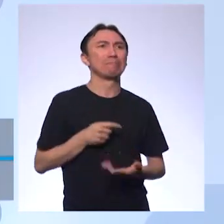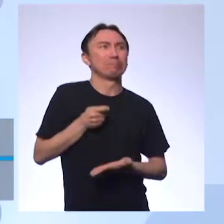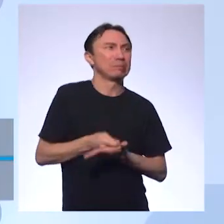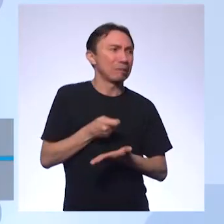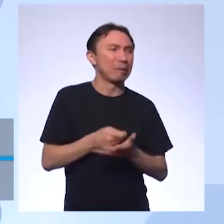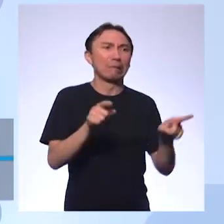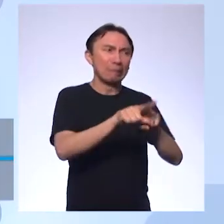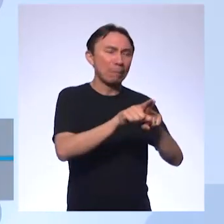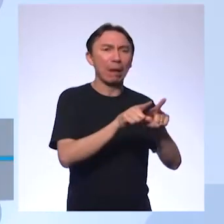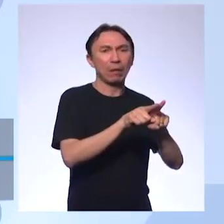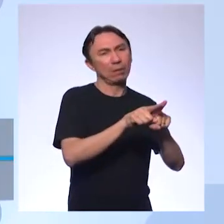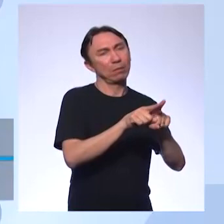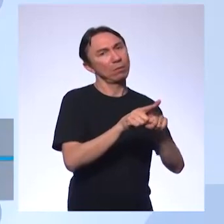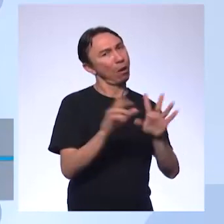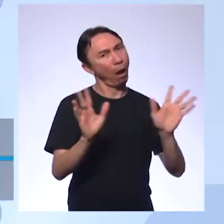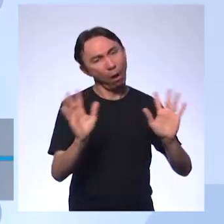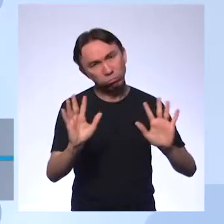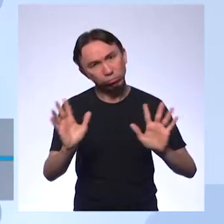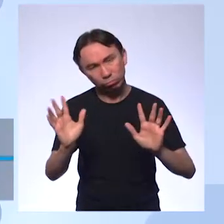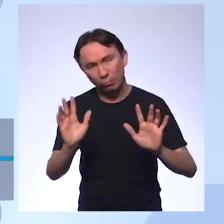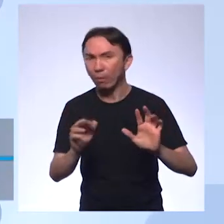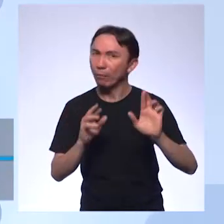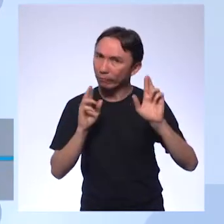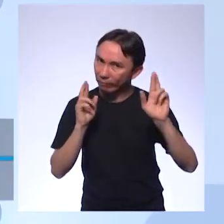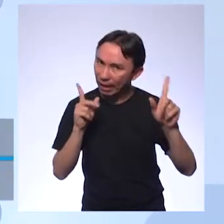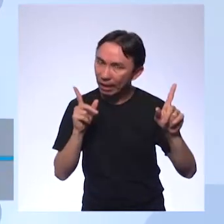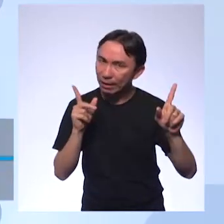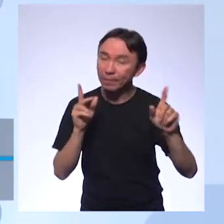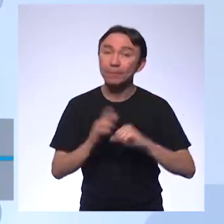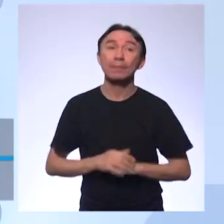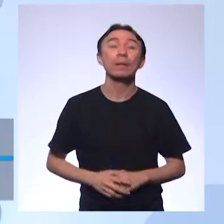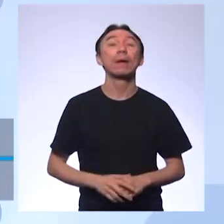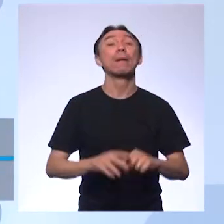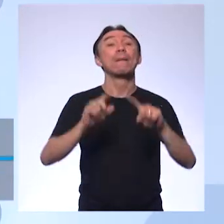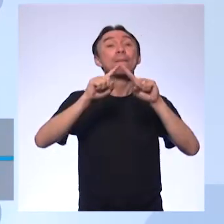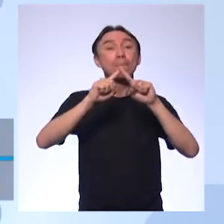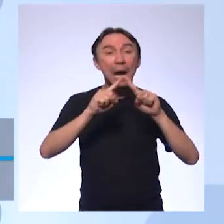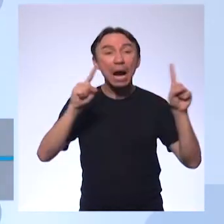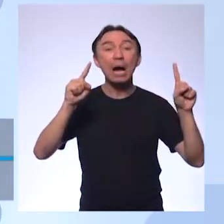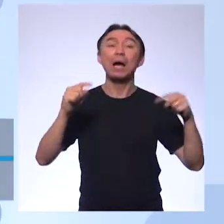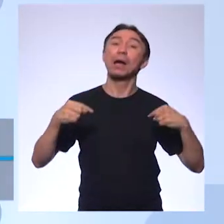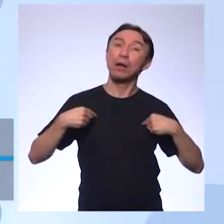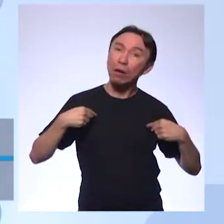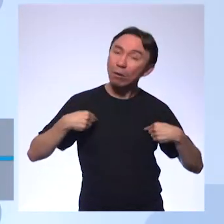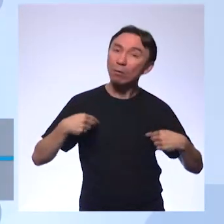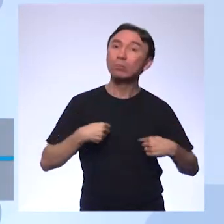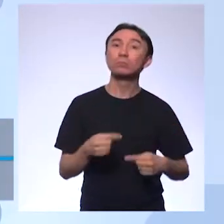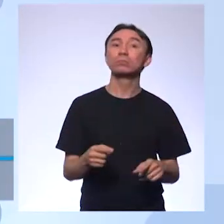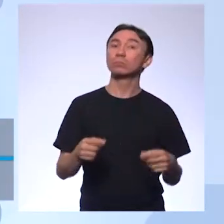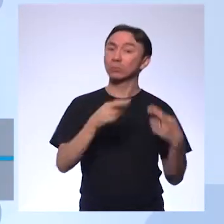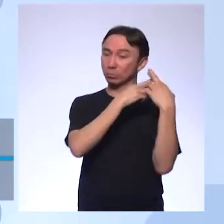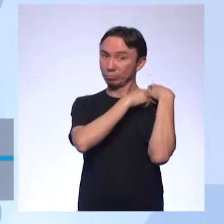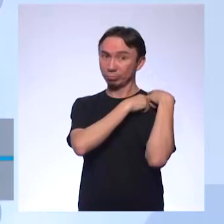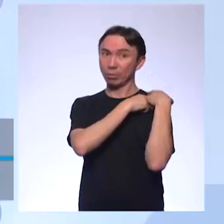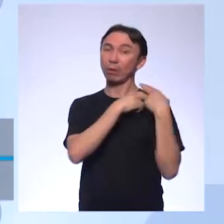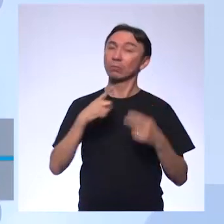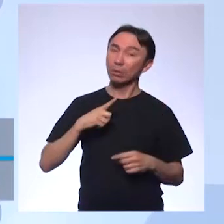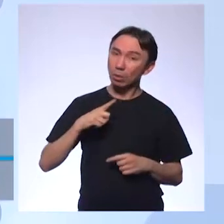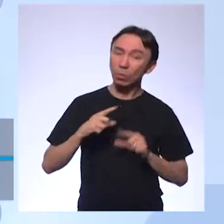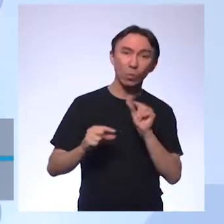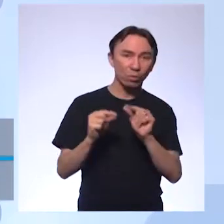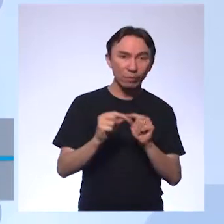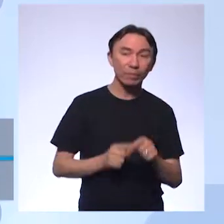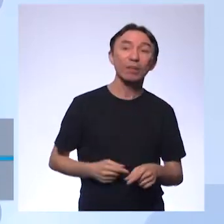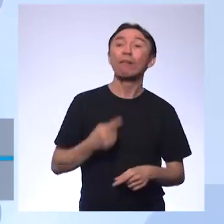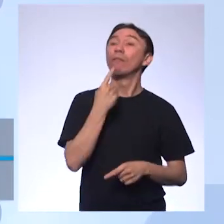que entra na questão da reciprocidade. Mas eu também sou responsável, se eu falo para alguém, né, que gosto ou que quero